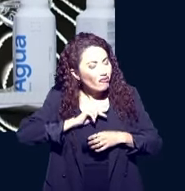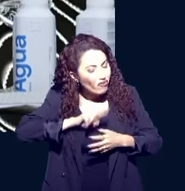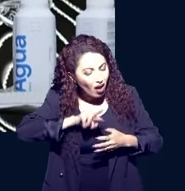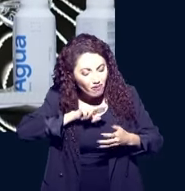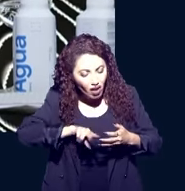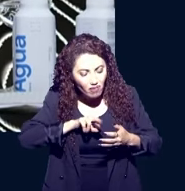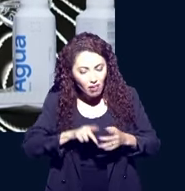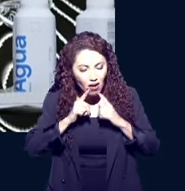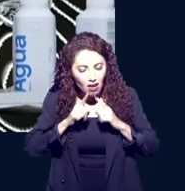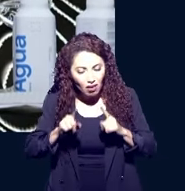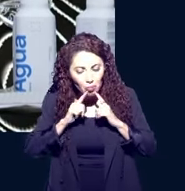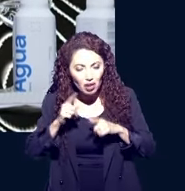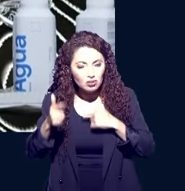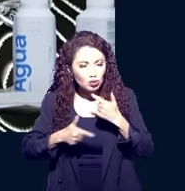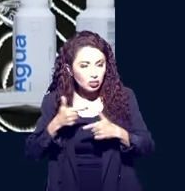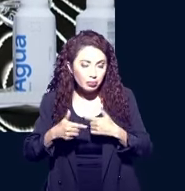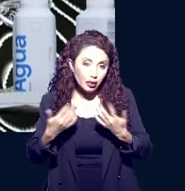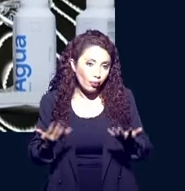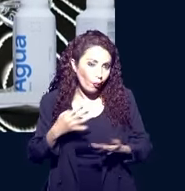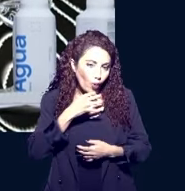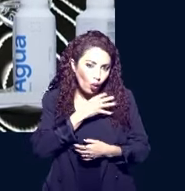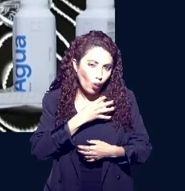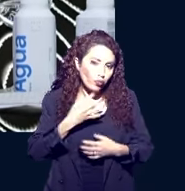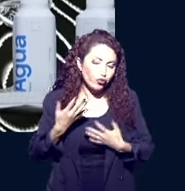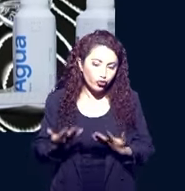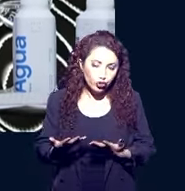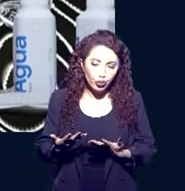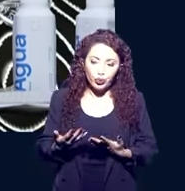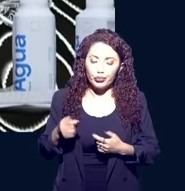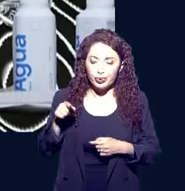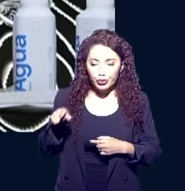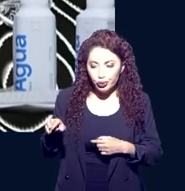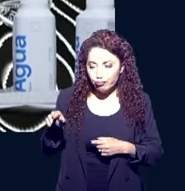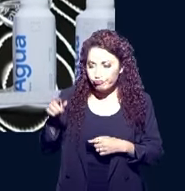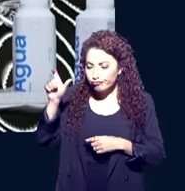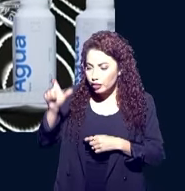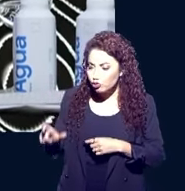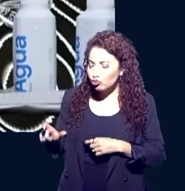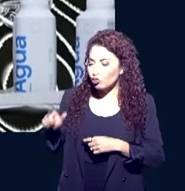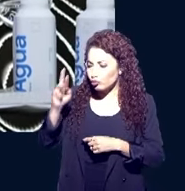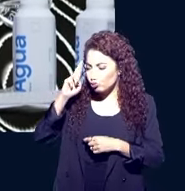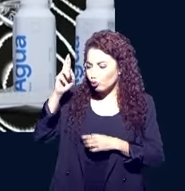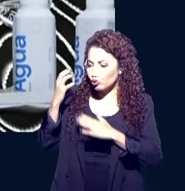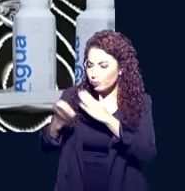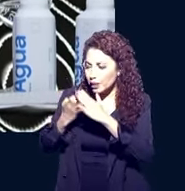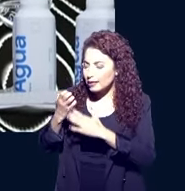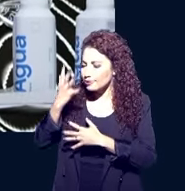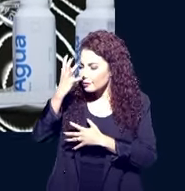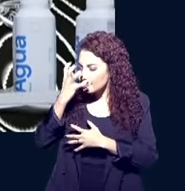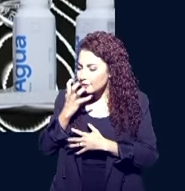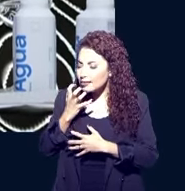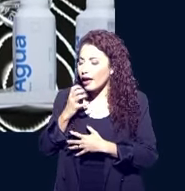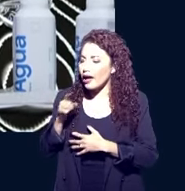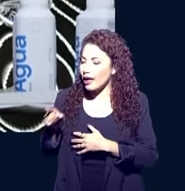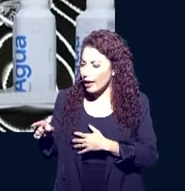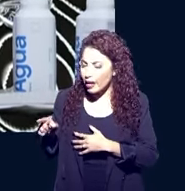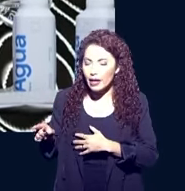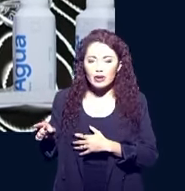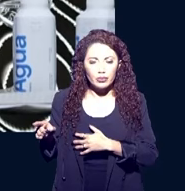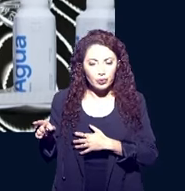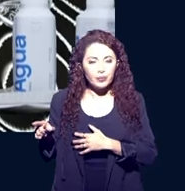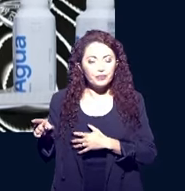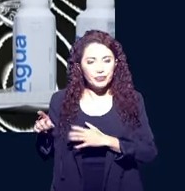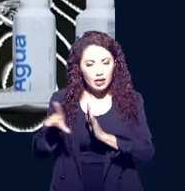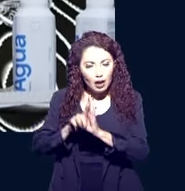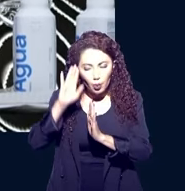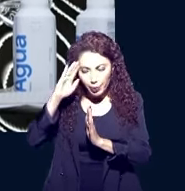evidentemente num mundo em que um empresário Sério que cumpre a legislação ainda com a melhor acessoria jurídica